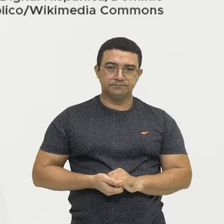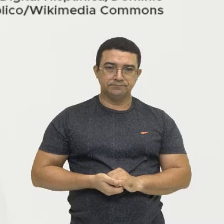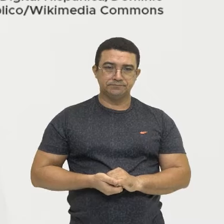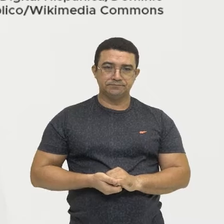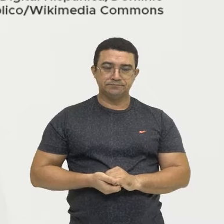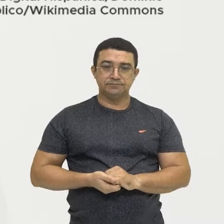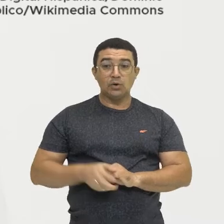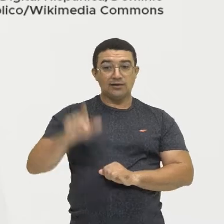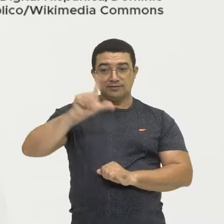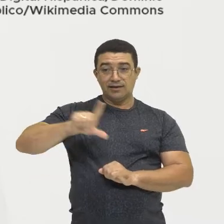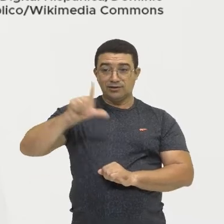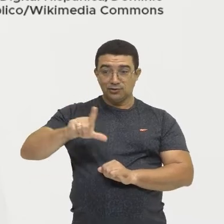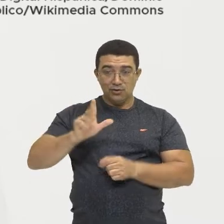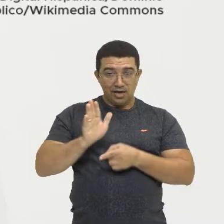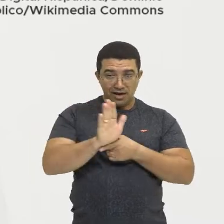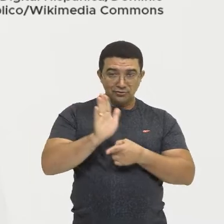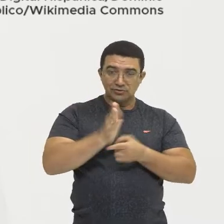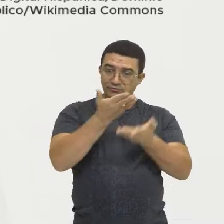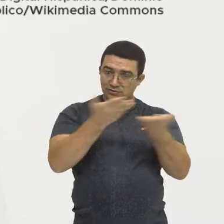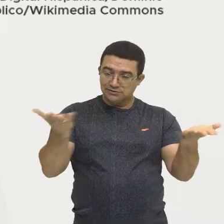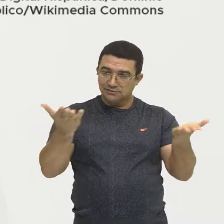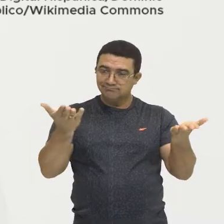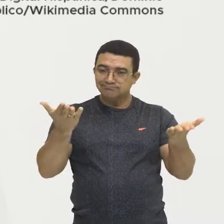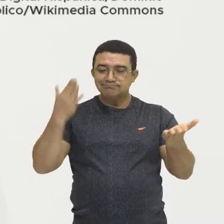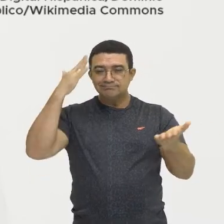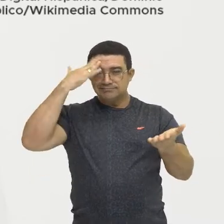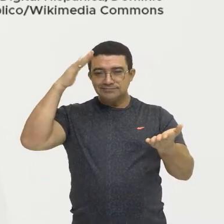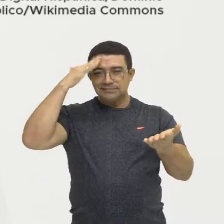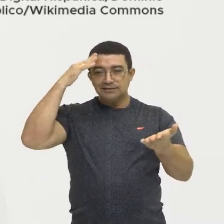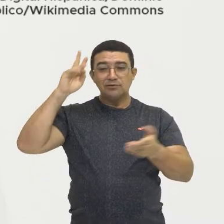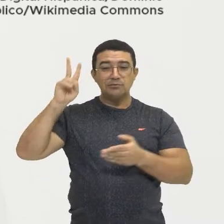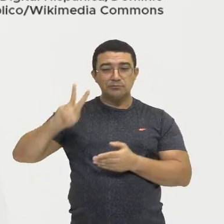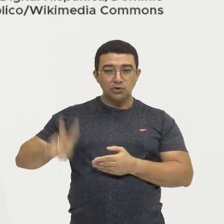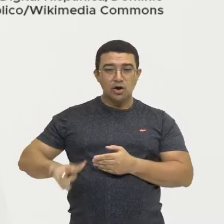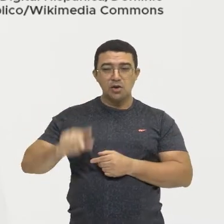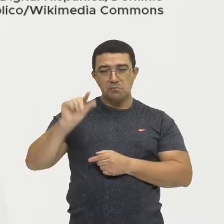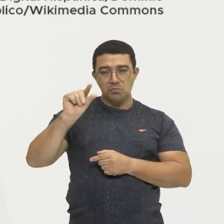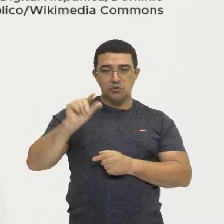já te ajudando a complementar teus conhecimentos de história.